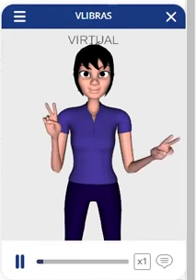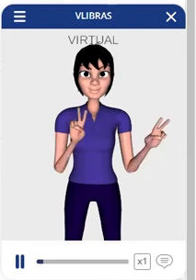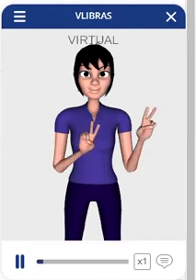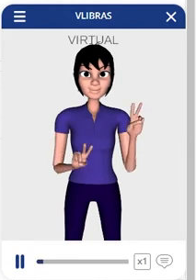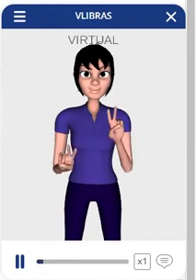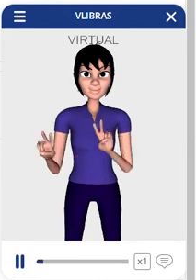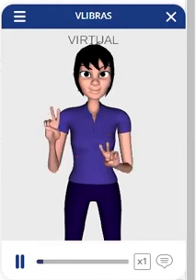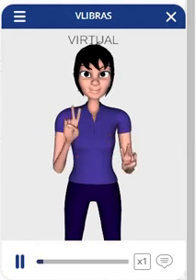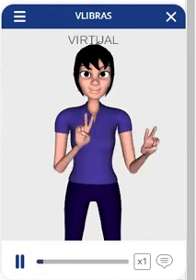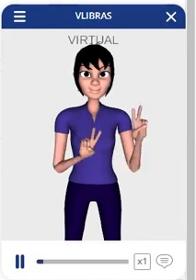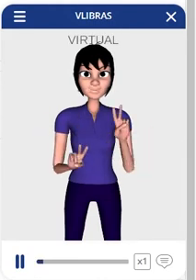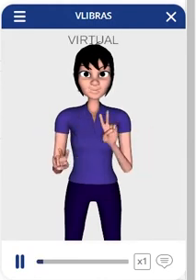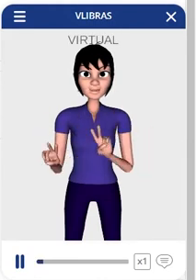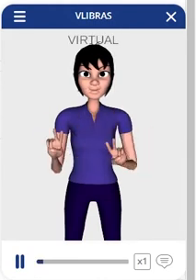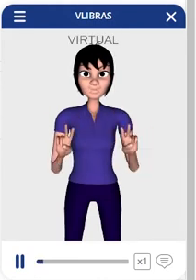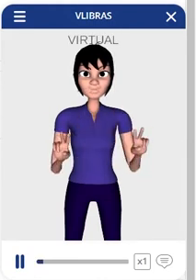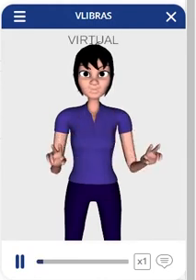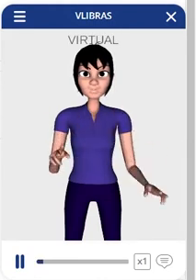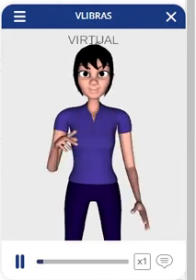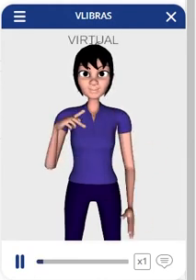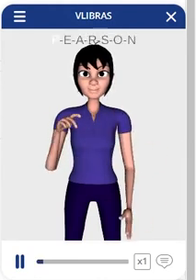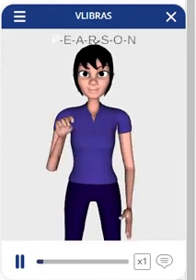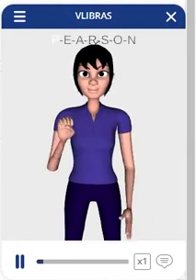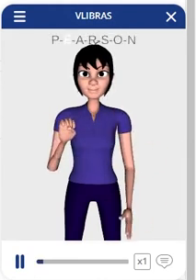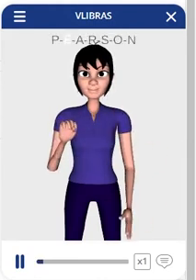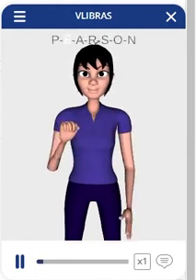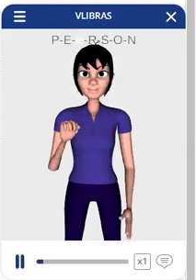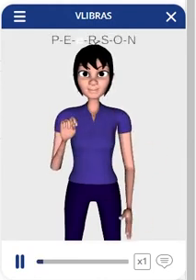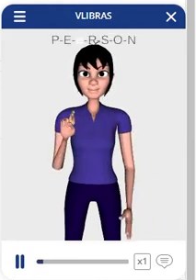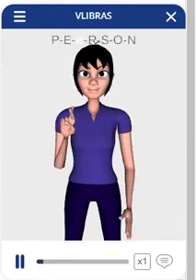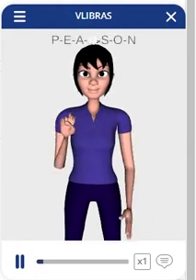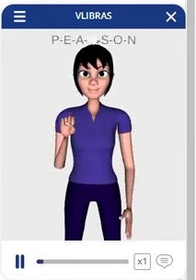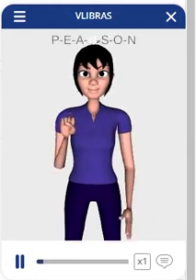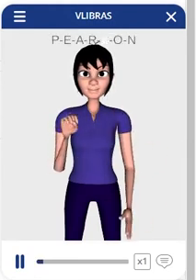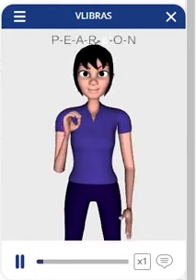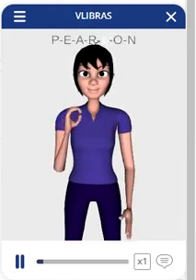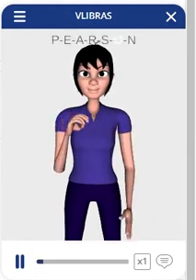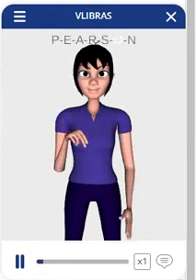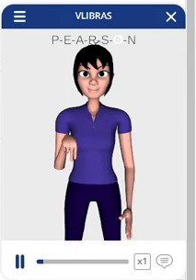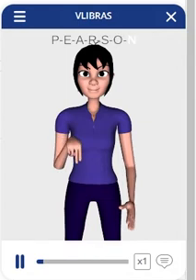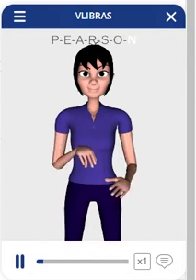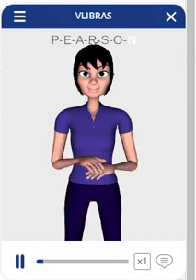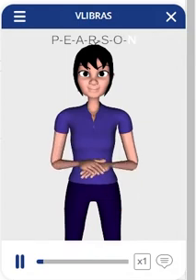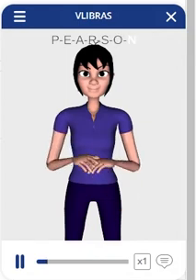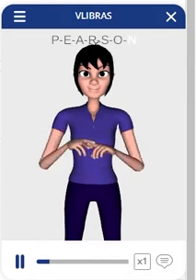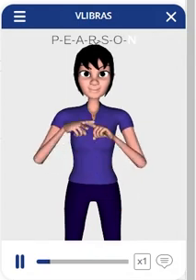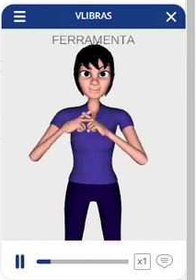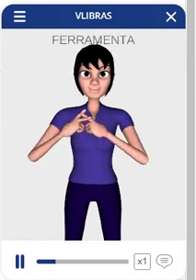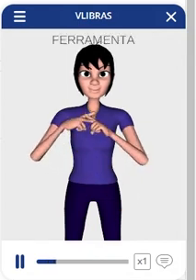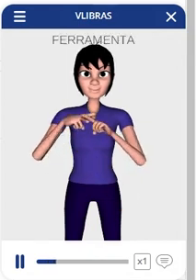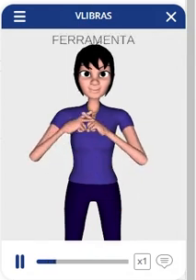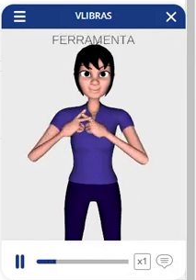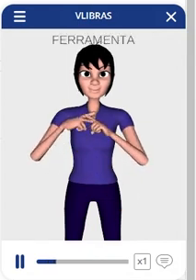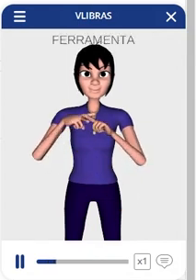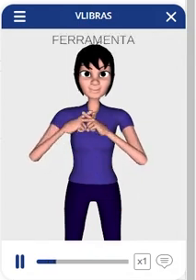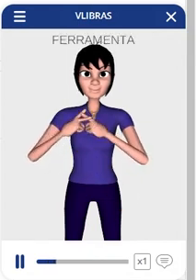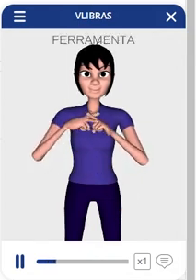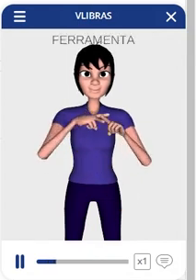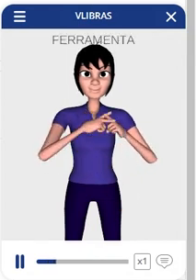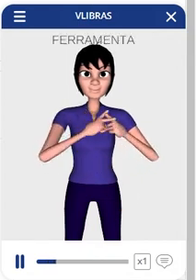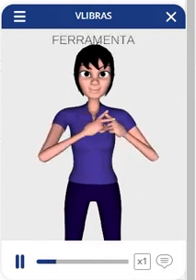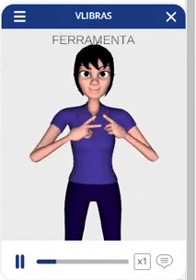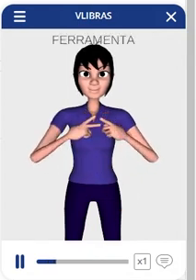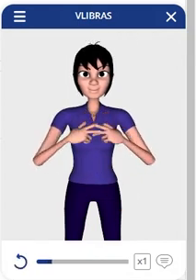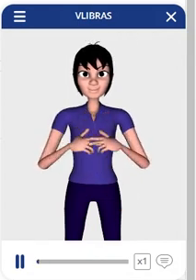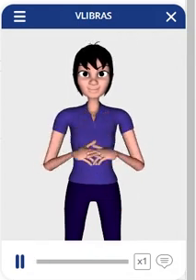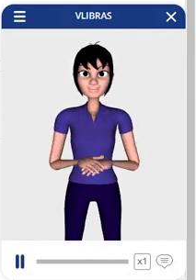o título e já vai avisar aqui na tela que eu preciso acessar um link agora vamos acessar aqui